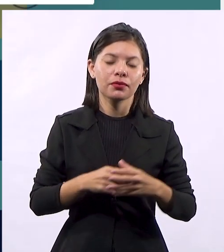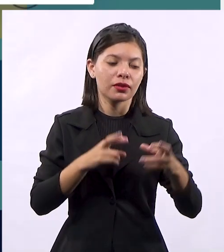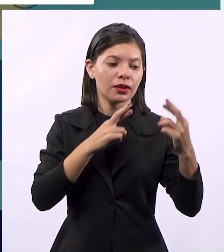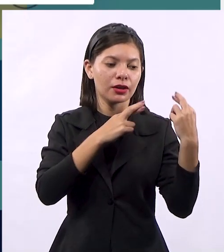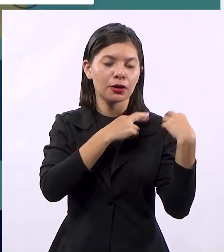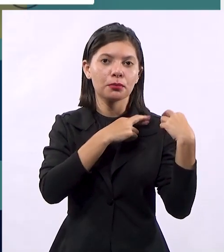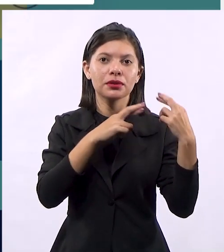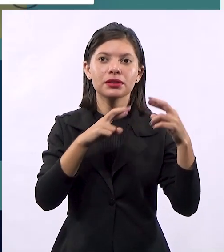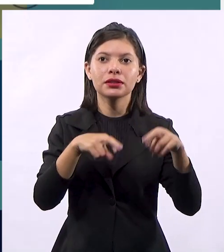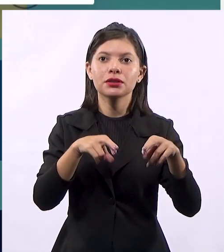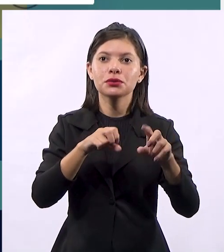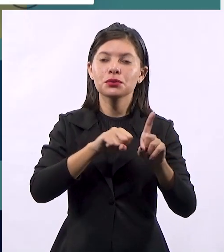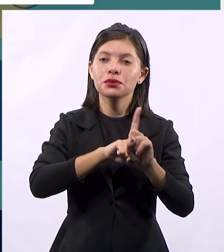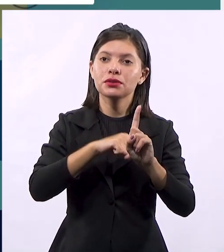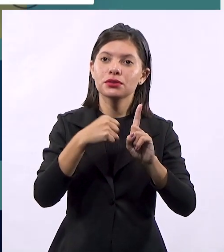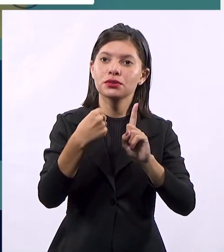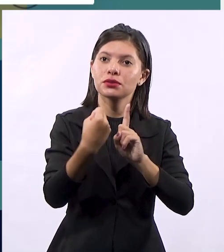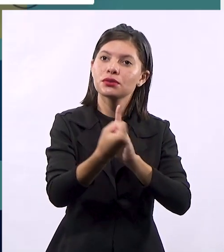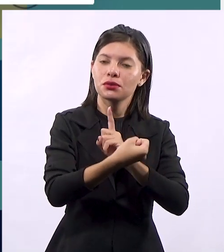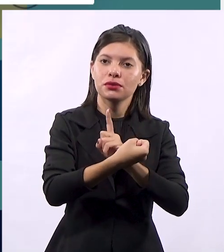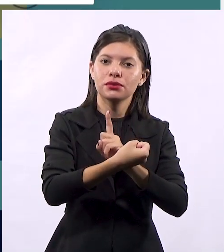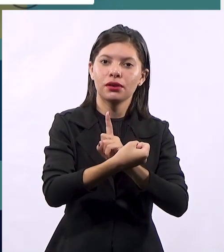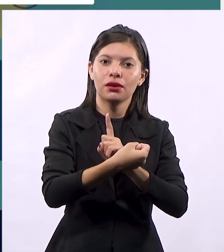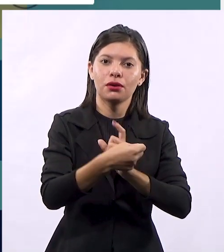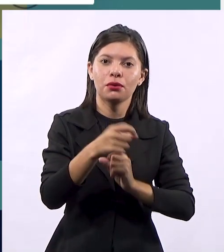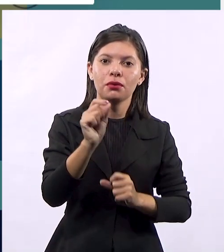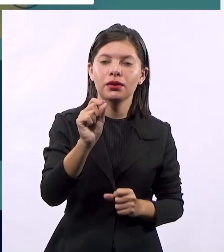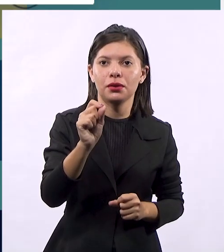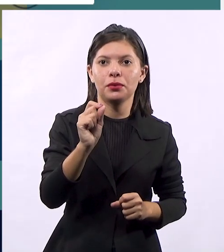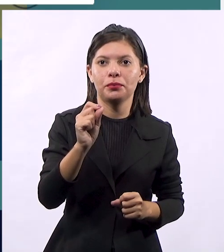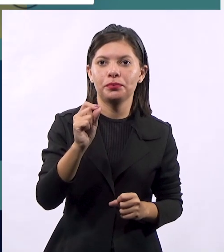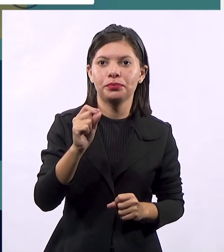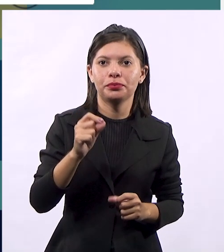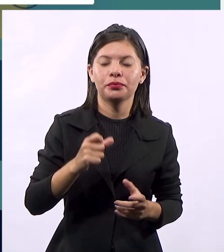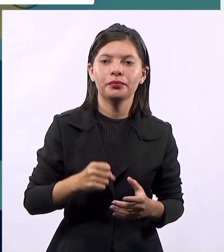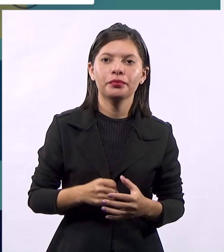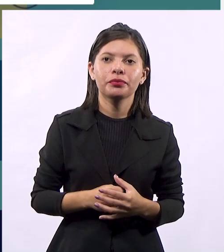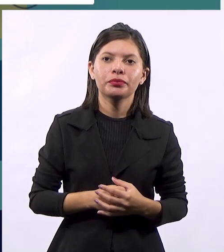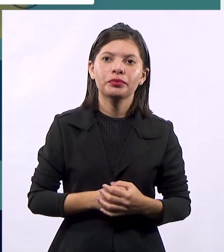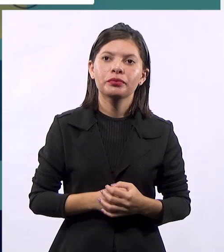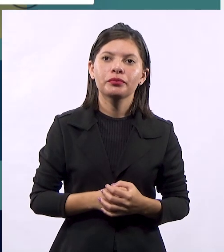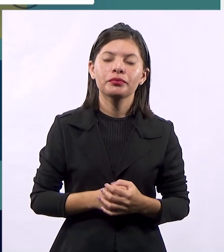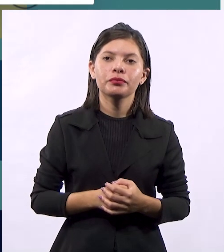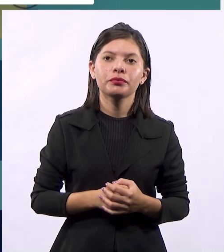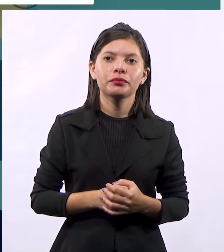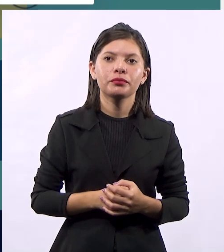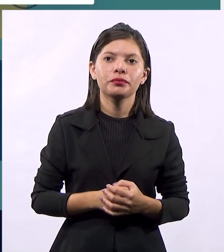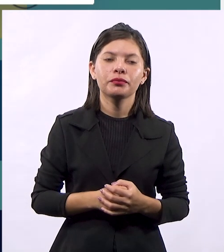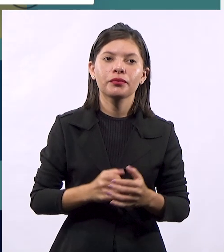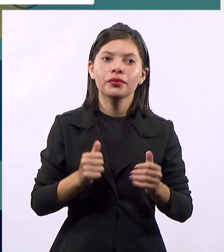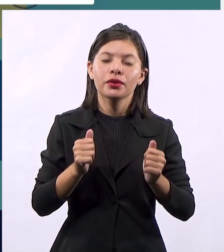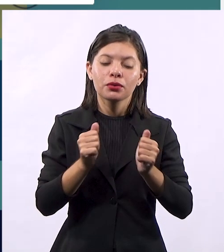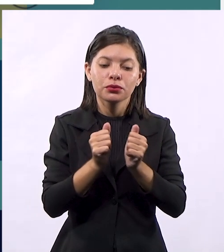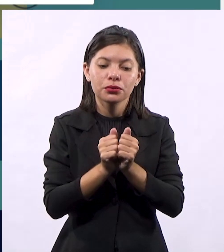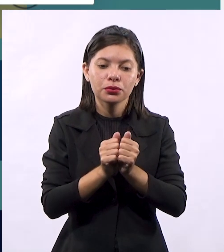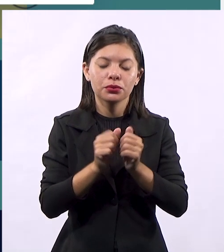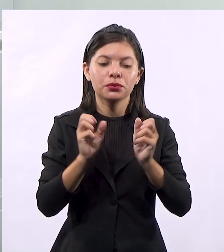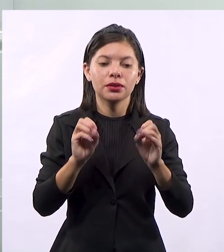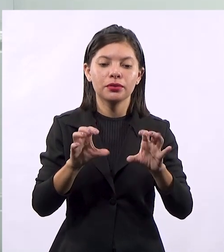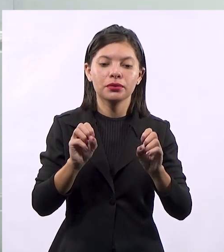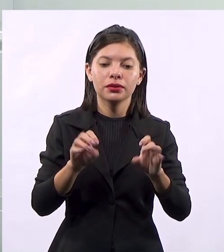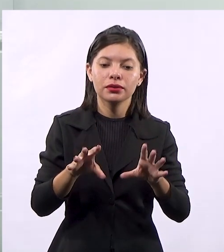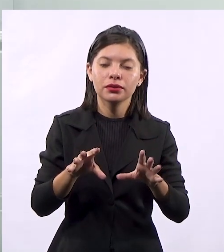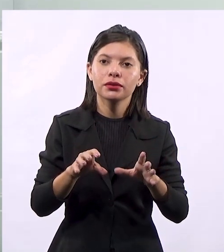à infância, a assistência aos desamparados na forma desta Constituição. Portanto, na Constituição